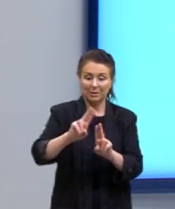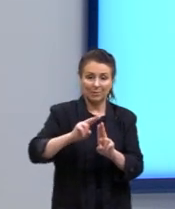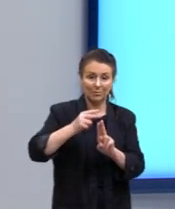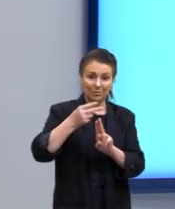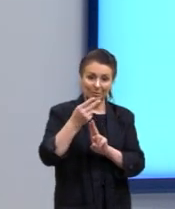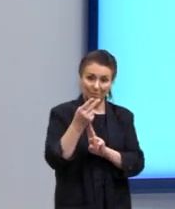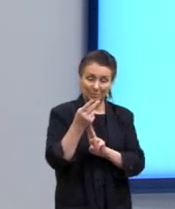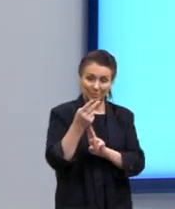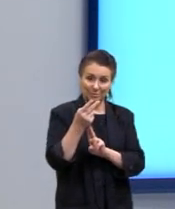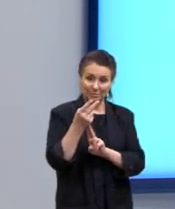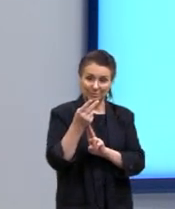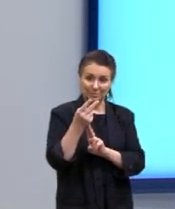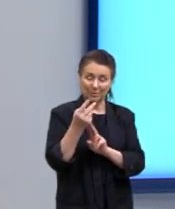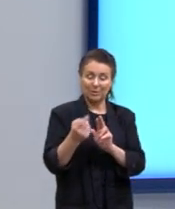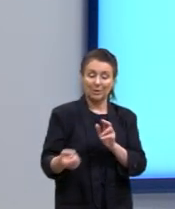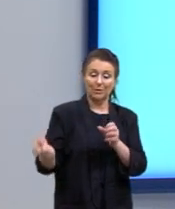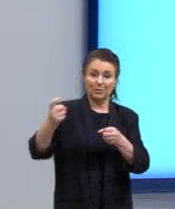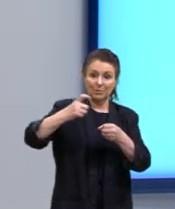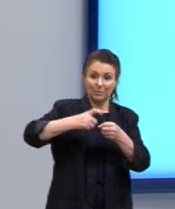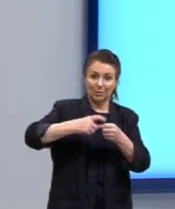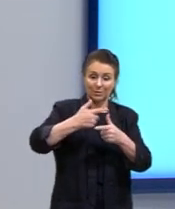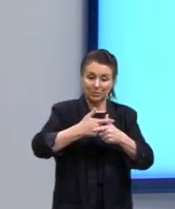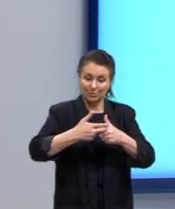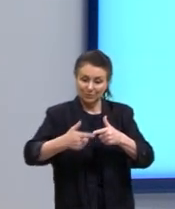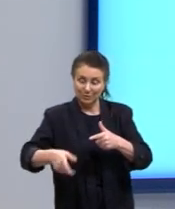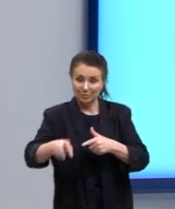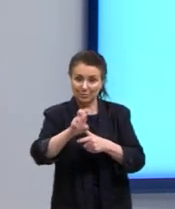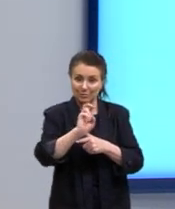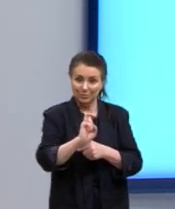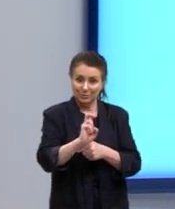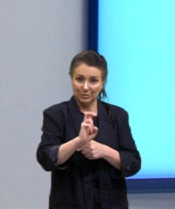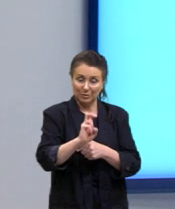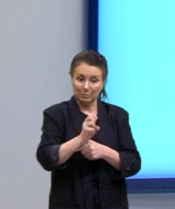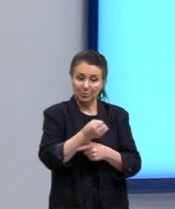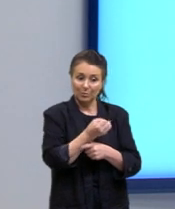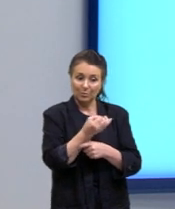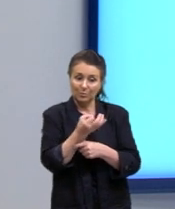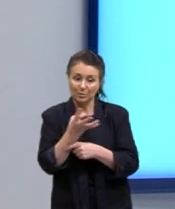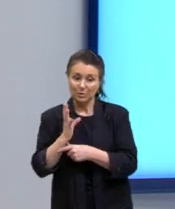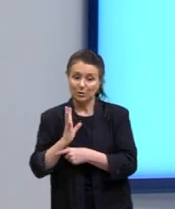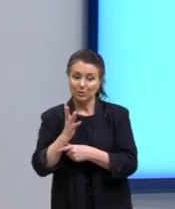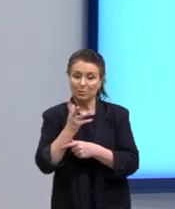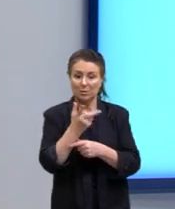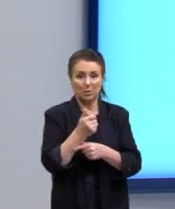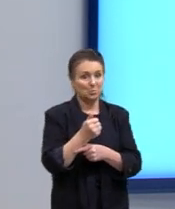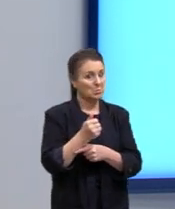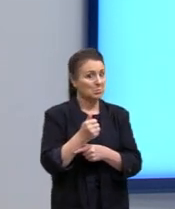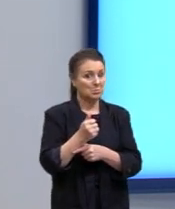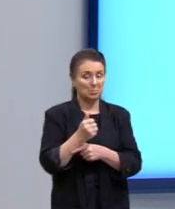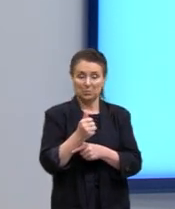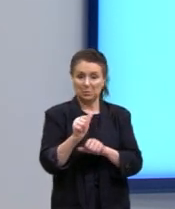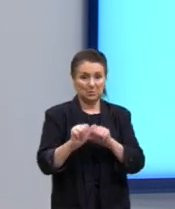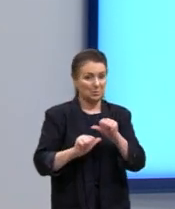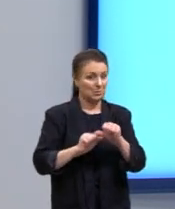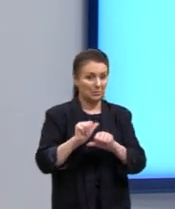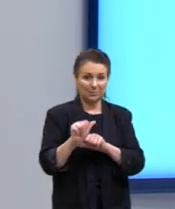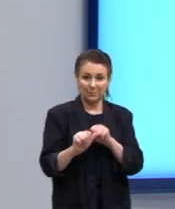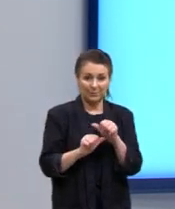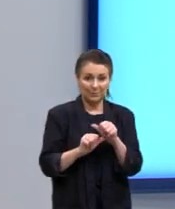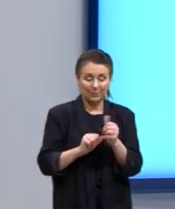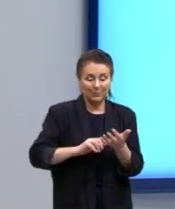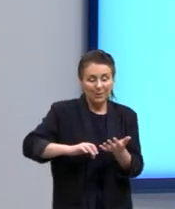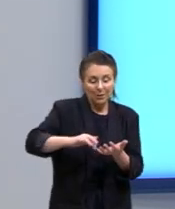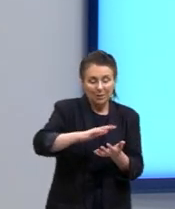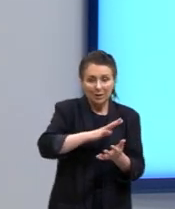ao quadrado e voltamos a dividir por 5 né a quantidade de dados não mudou e aí quando nós calculamos